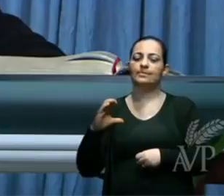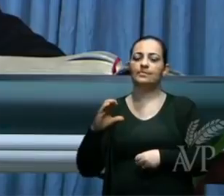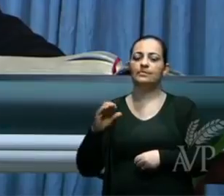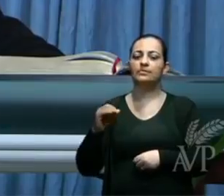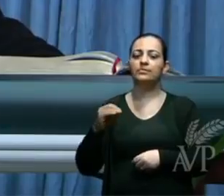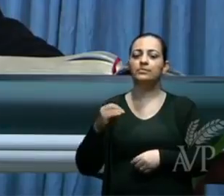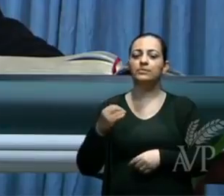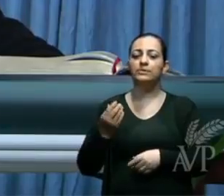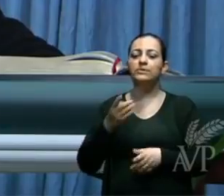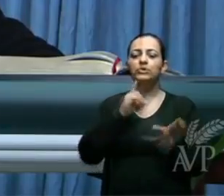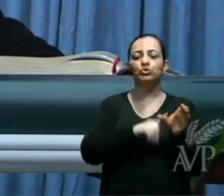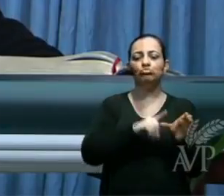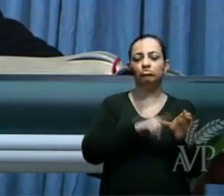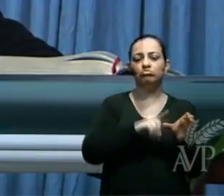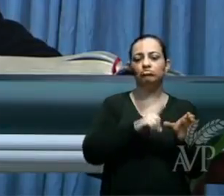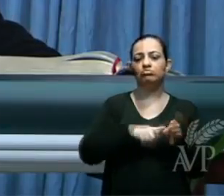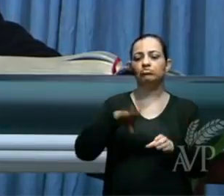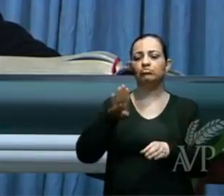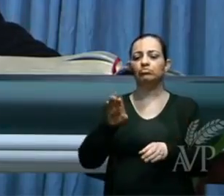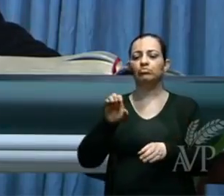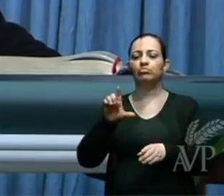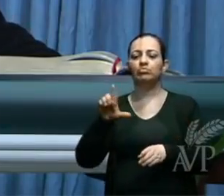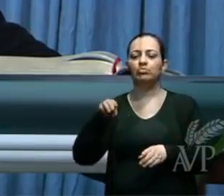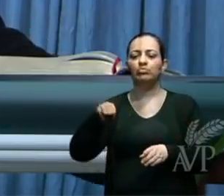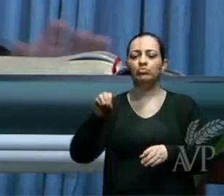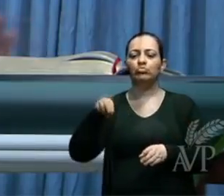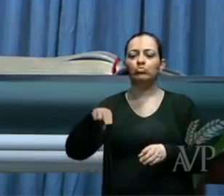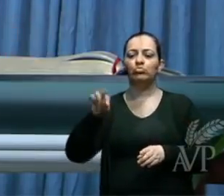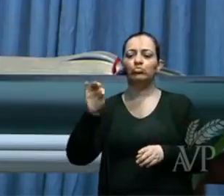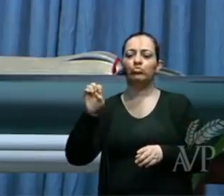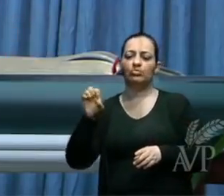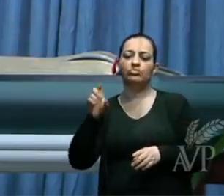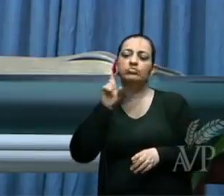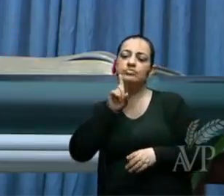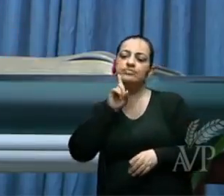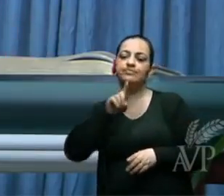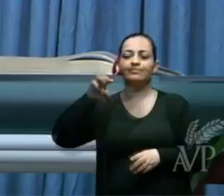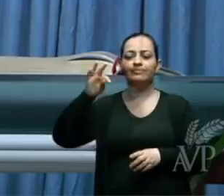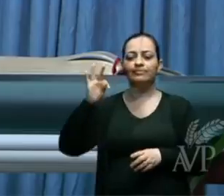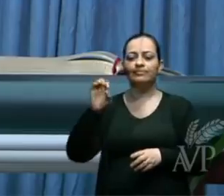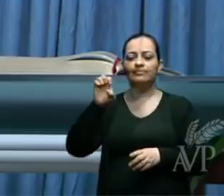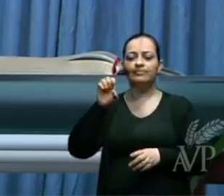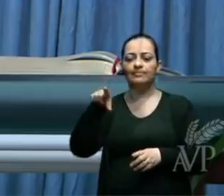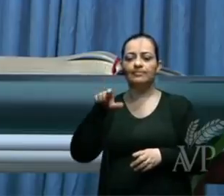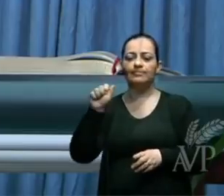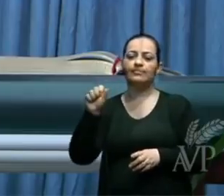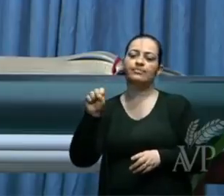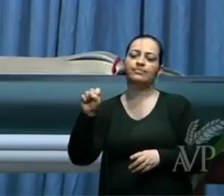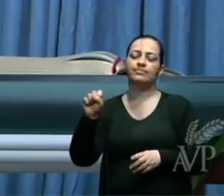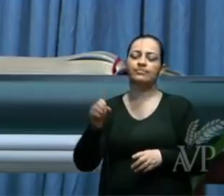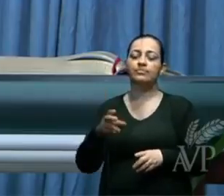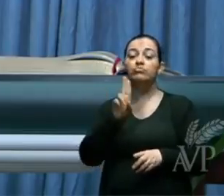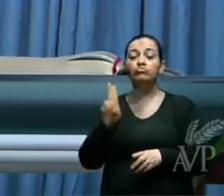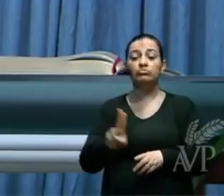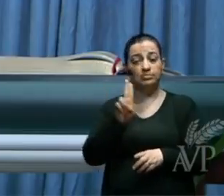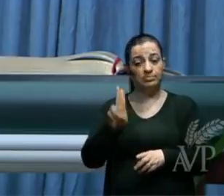na cidade de belmonte no texas ele usou essa escrituras